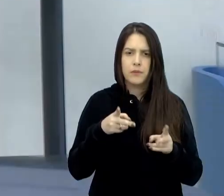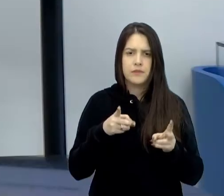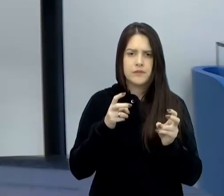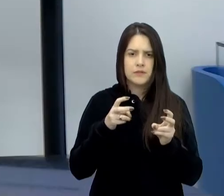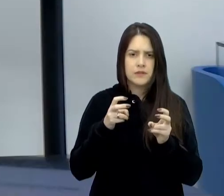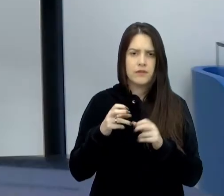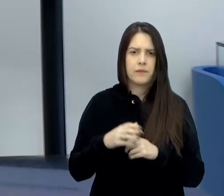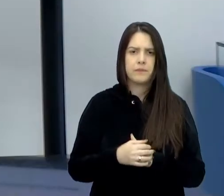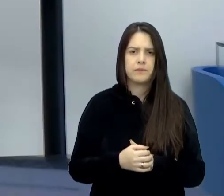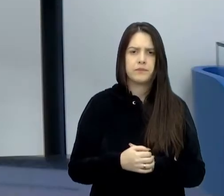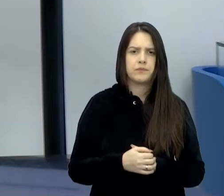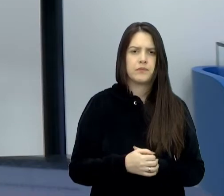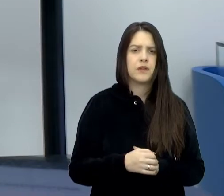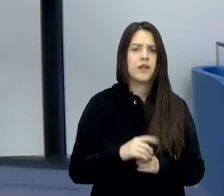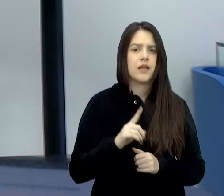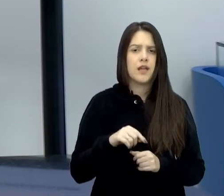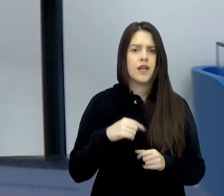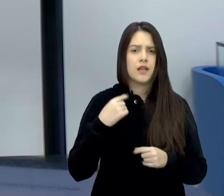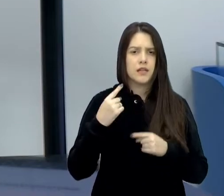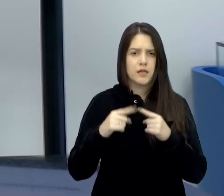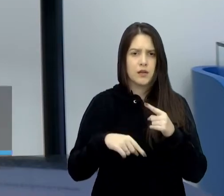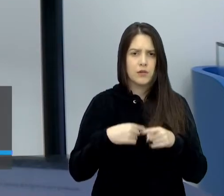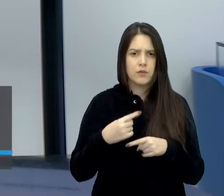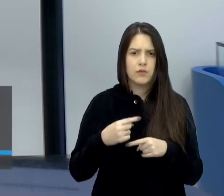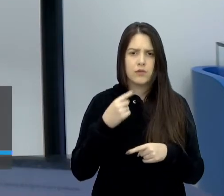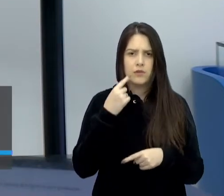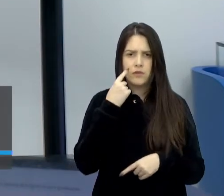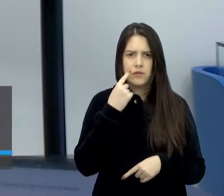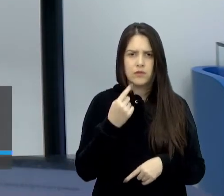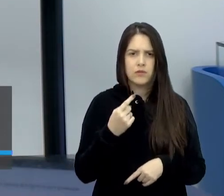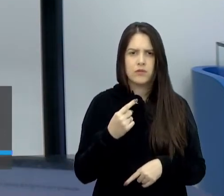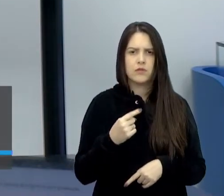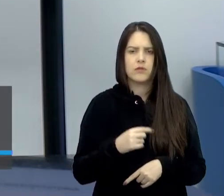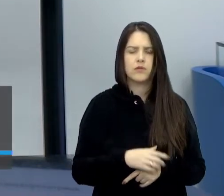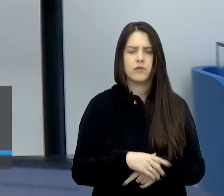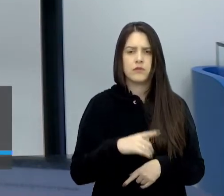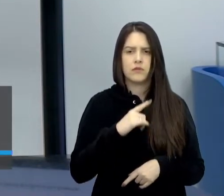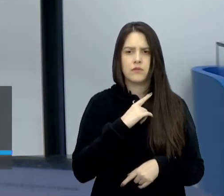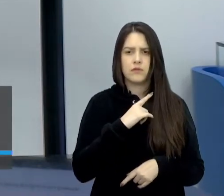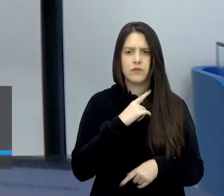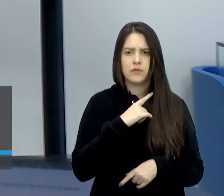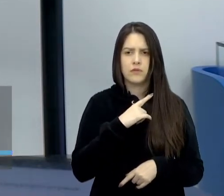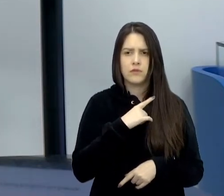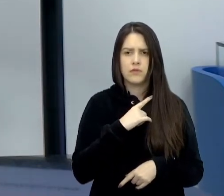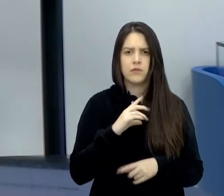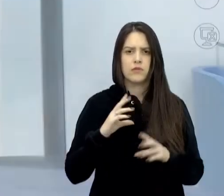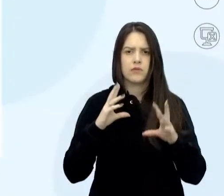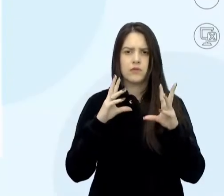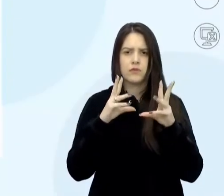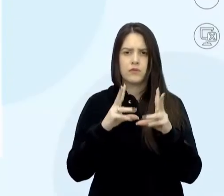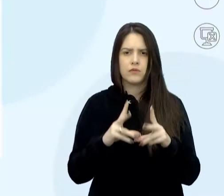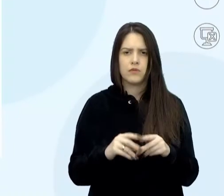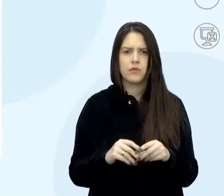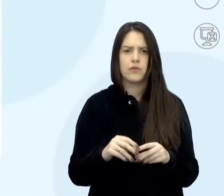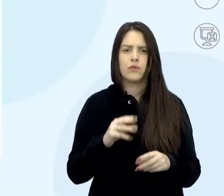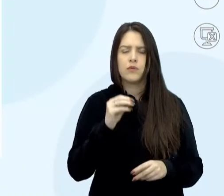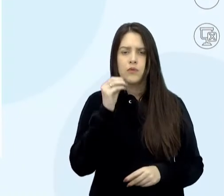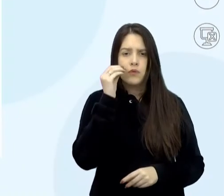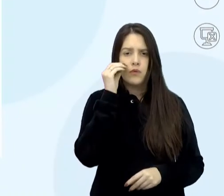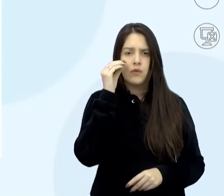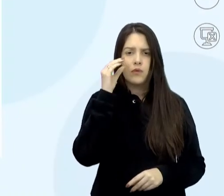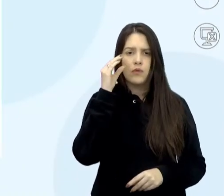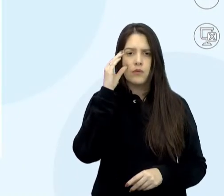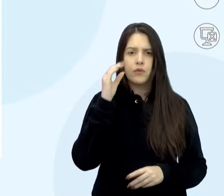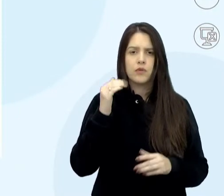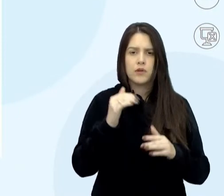certa. E aí, depois que você leu a descrição, então a gente tem o valor da conta, o vencimento, o mês